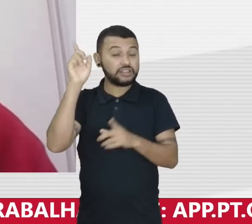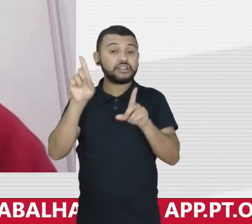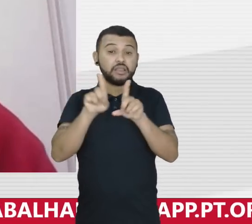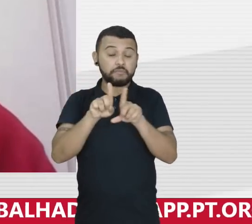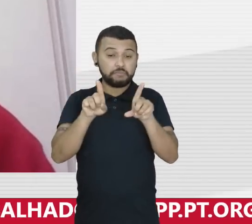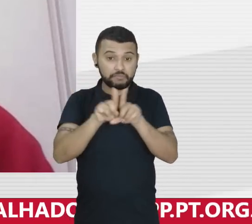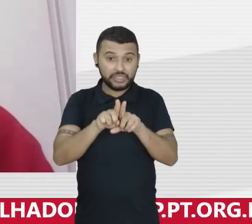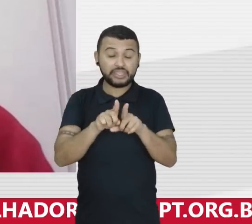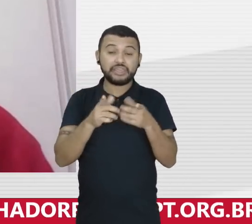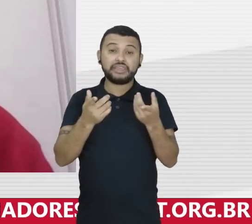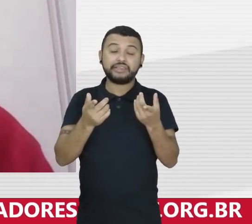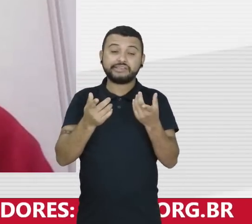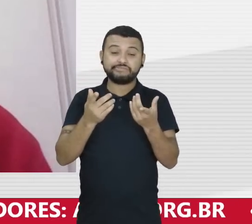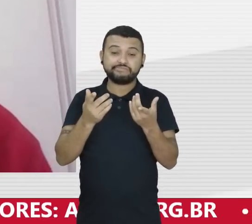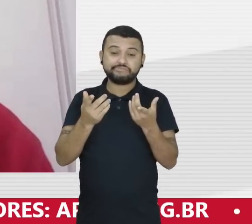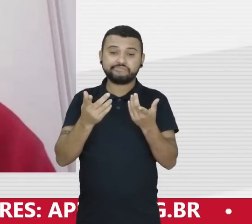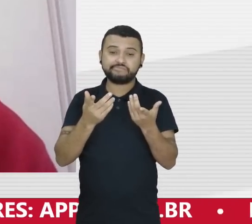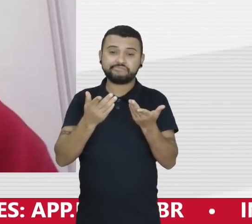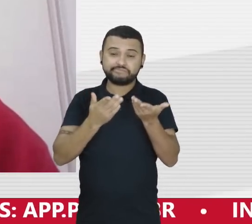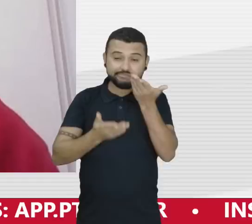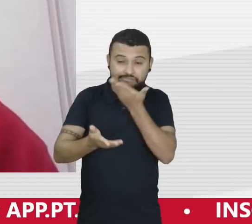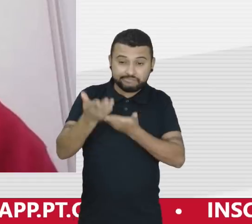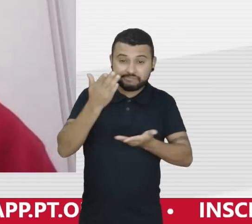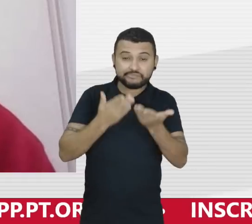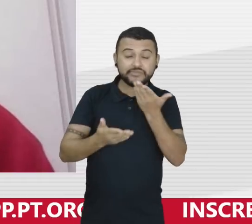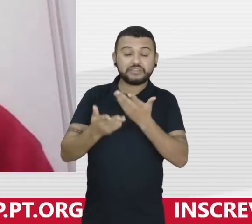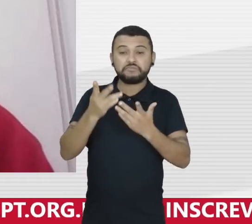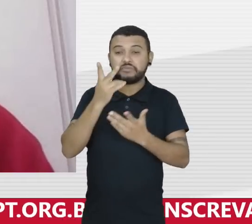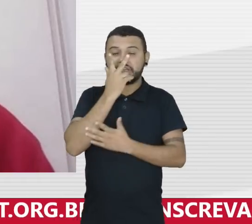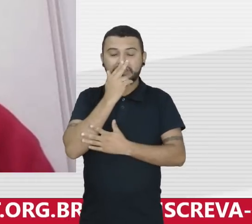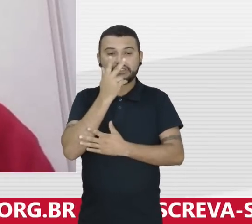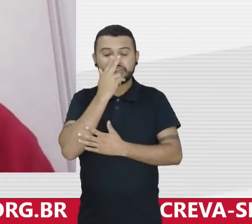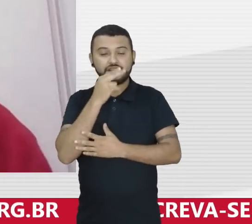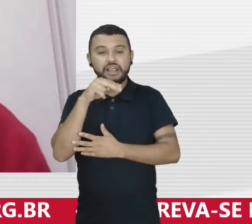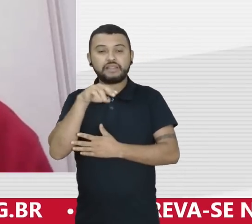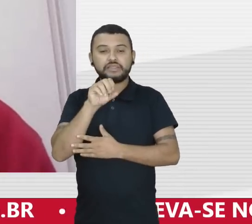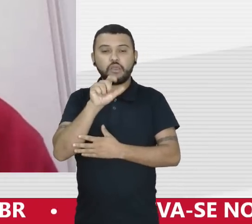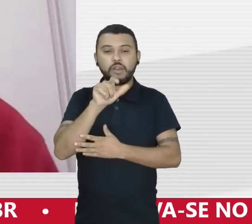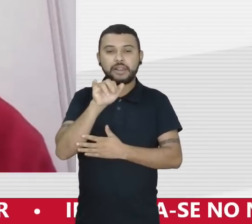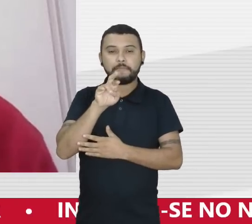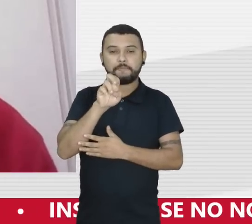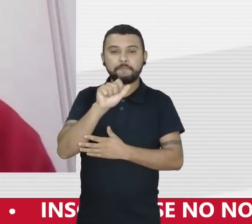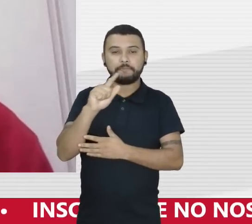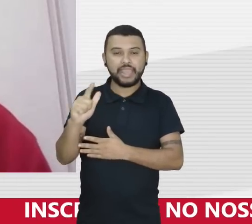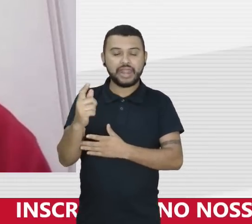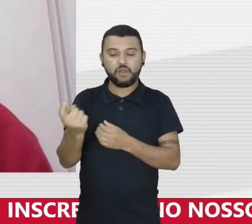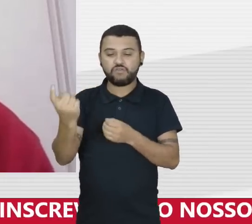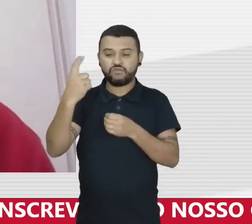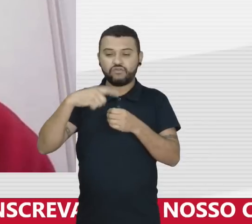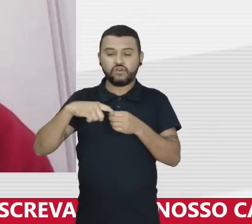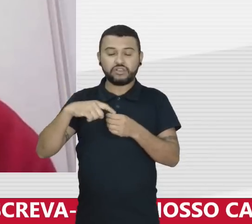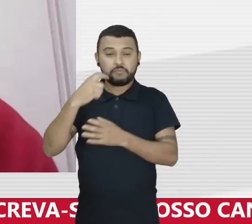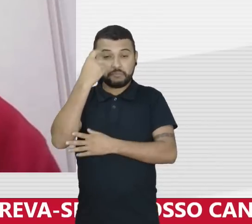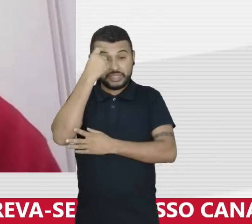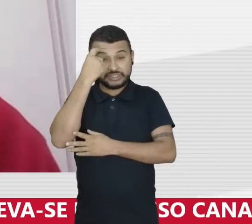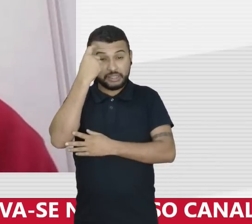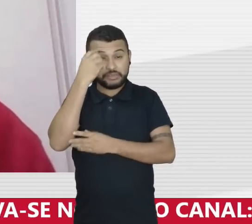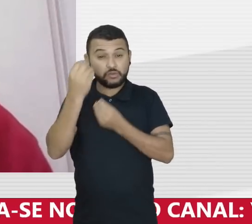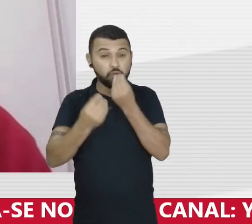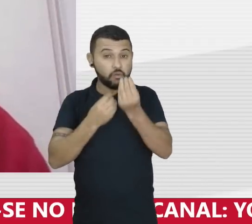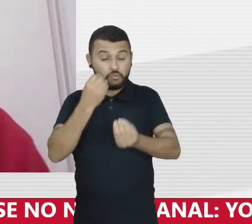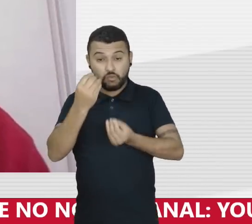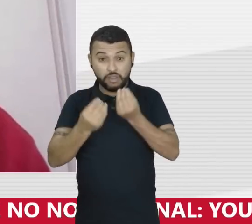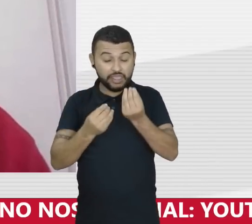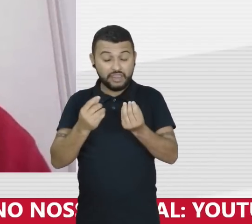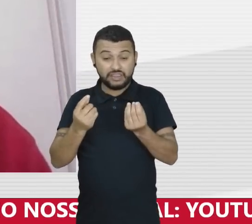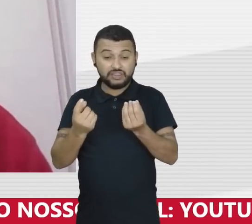vertente neofascista que mostra que uma agenda neoliberal no Brasil, tão regressiva e tão violenta que só se